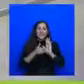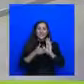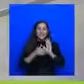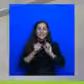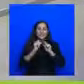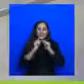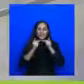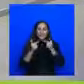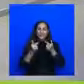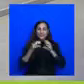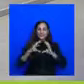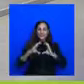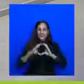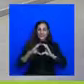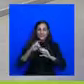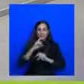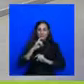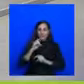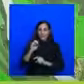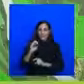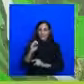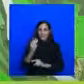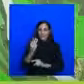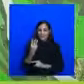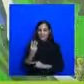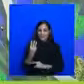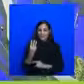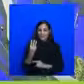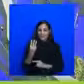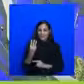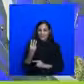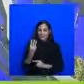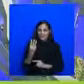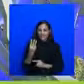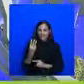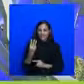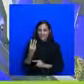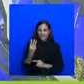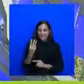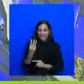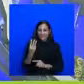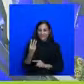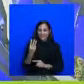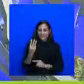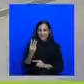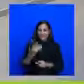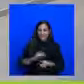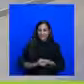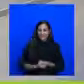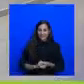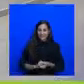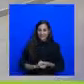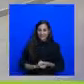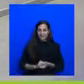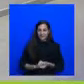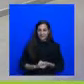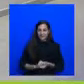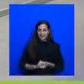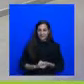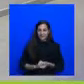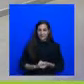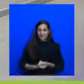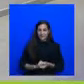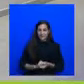sorte. Bola verde, número 3. Ellen, nossa garota da sorte, apresentando, você conferindo aí no